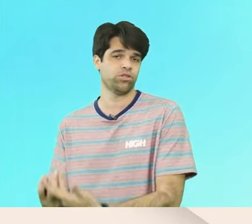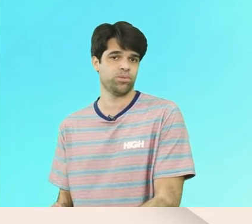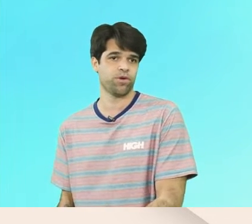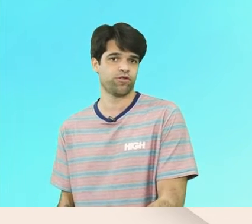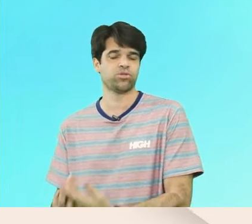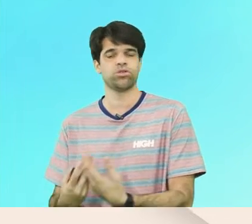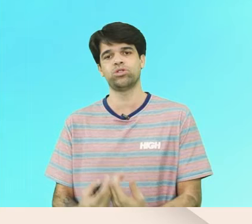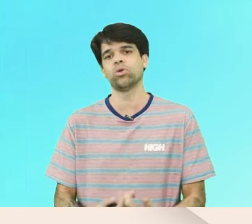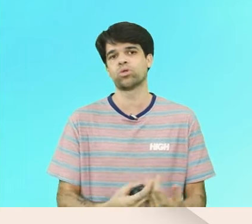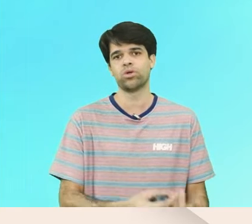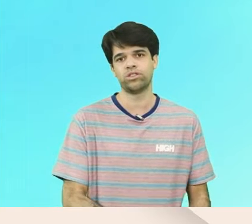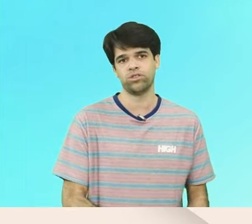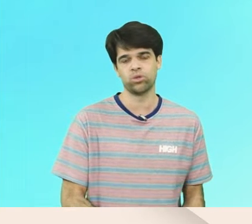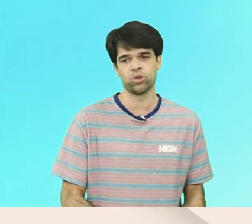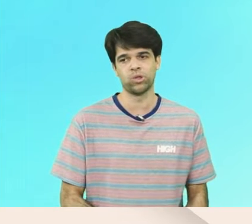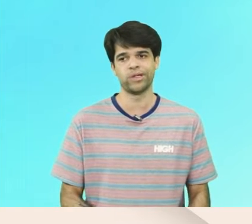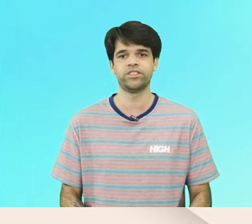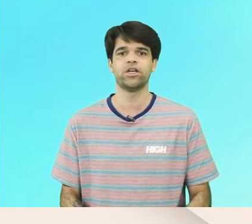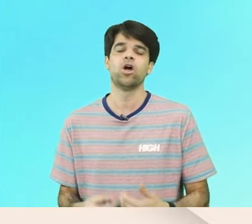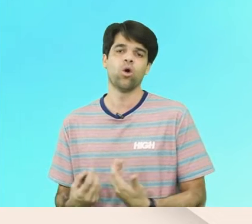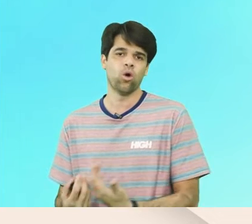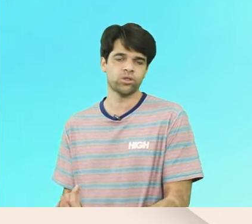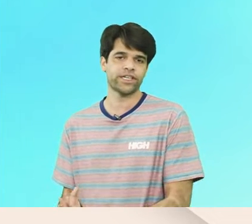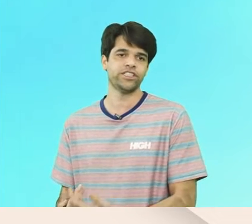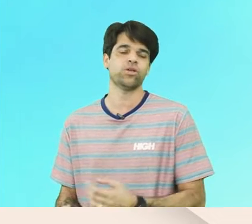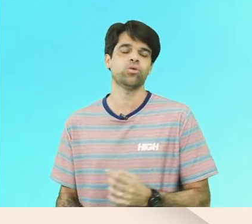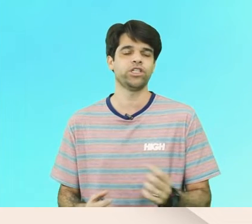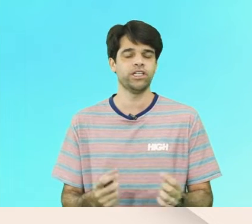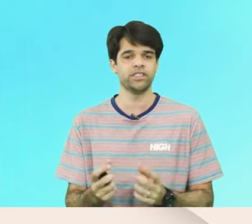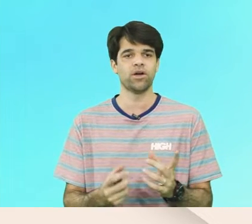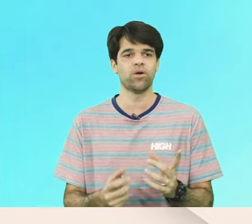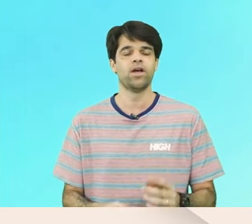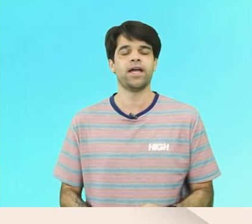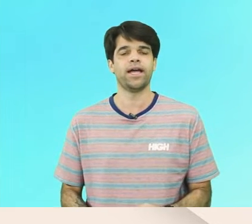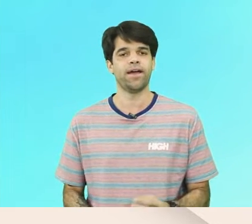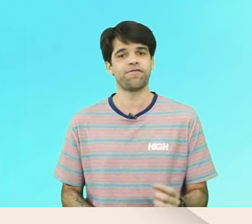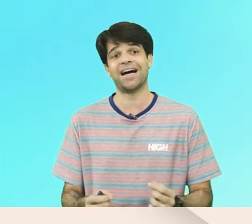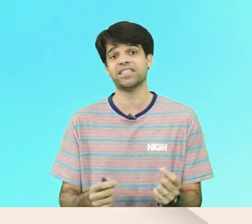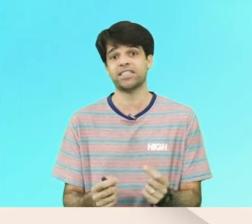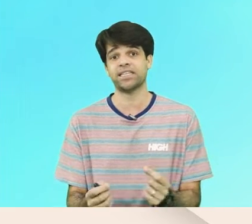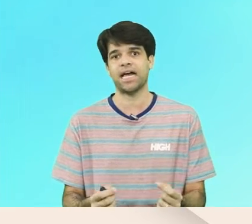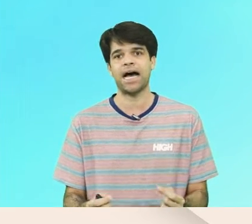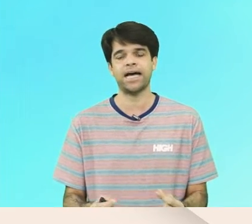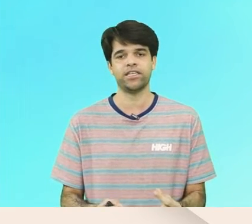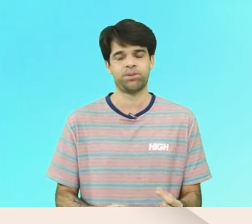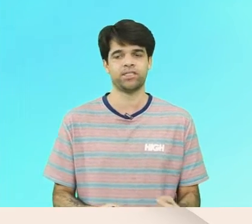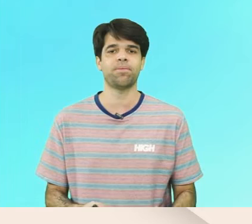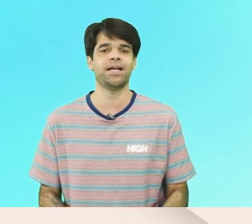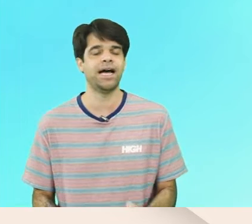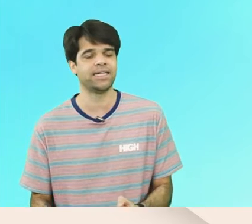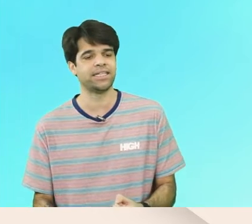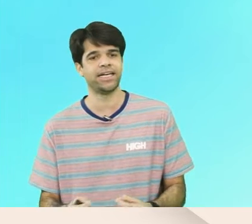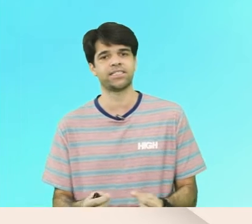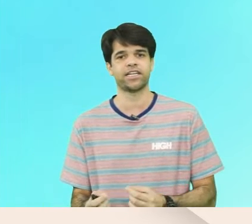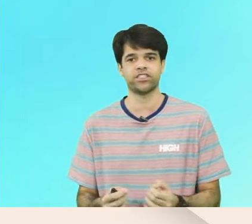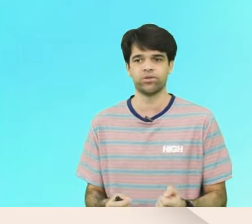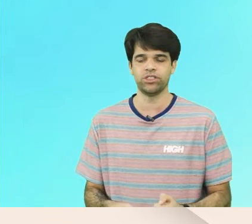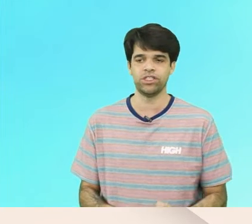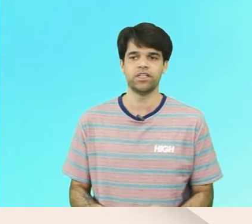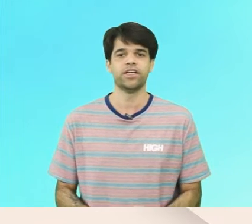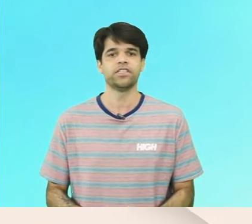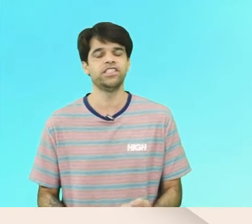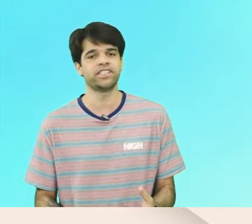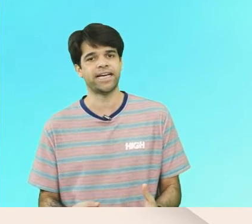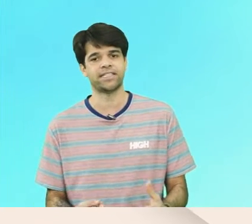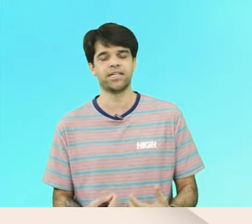de professores e professoras doutores e doutoras. Outras utilizam faixas etárias para trabalhar essa